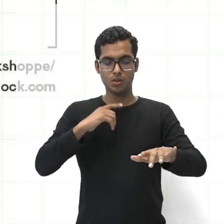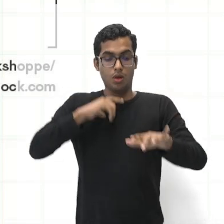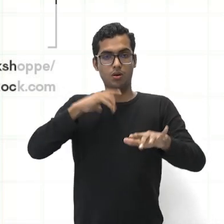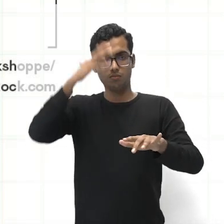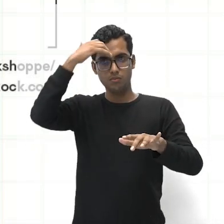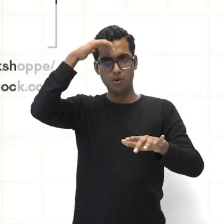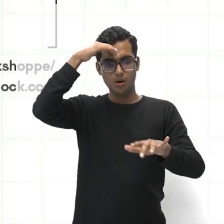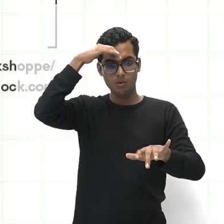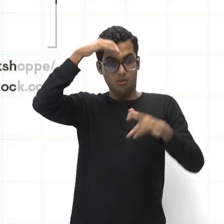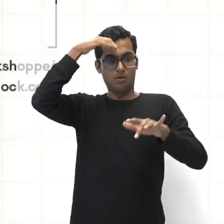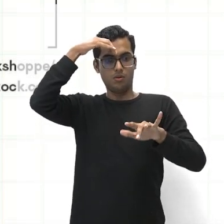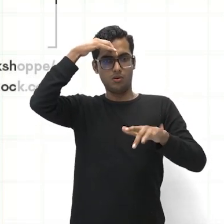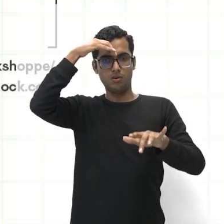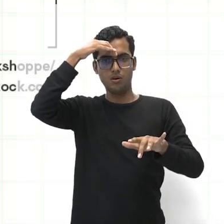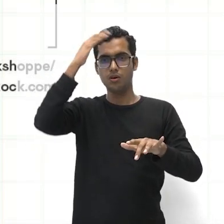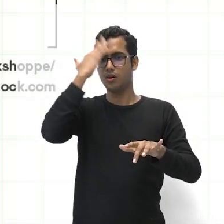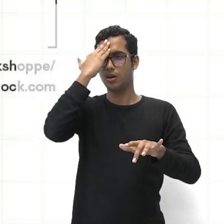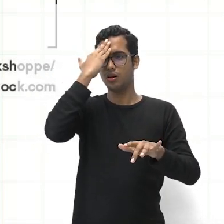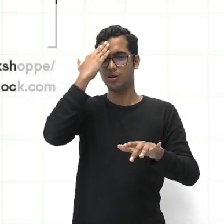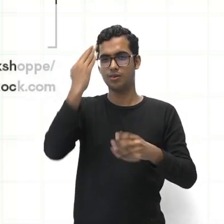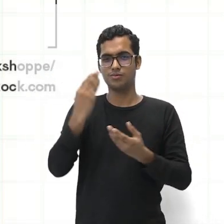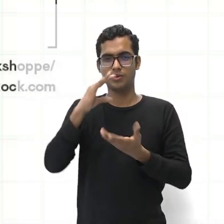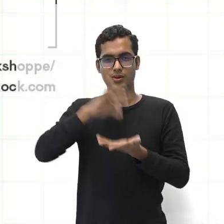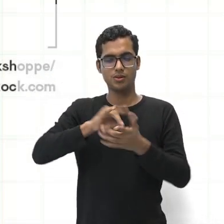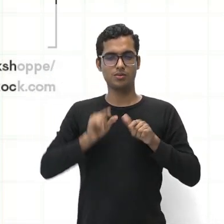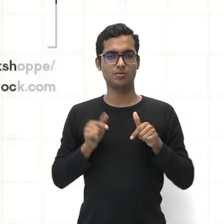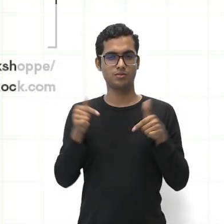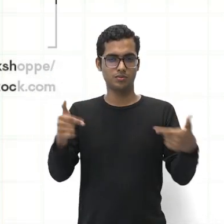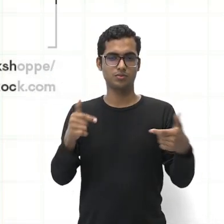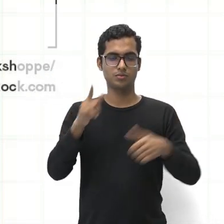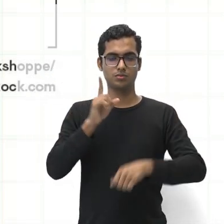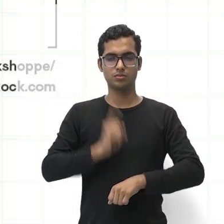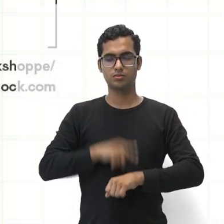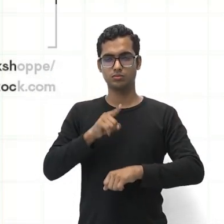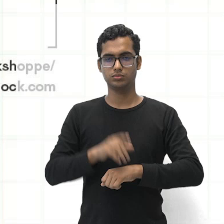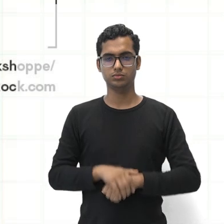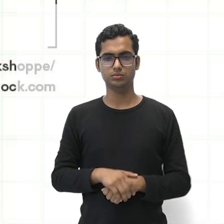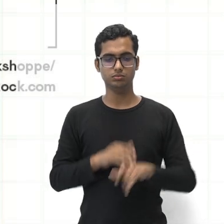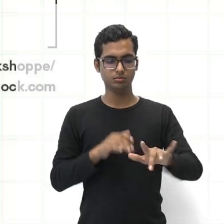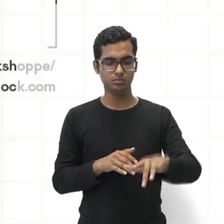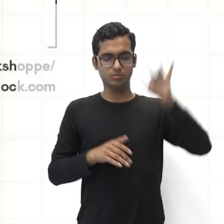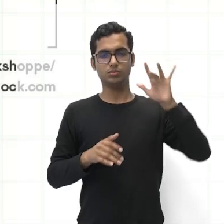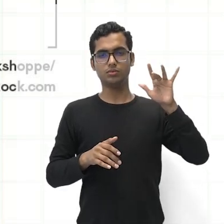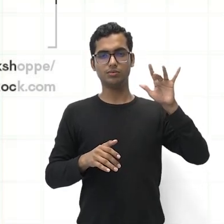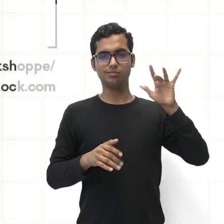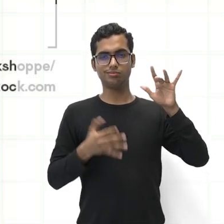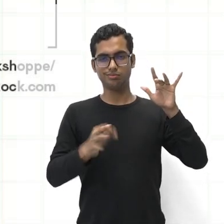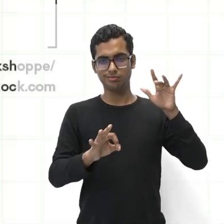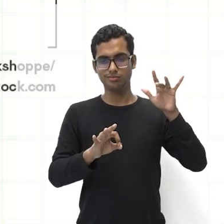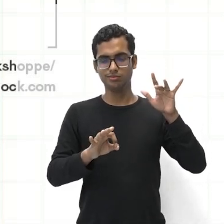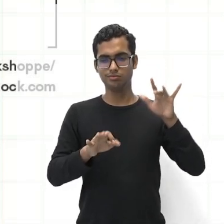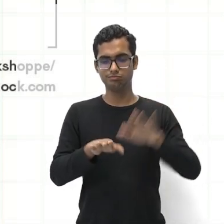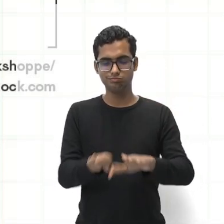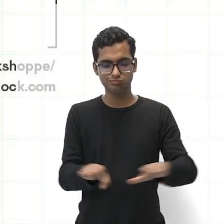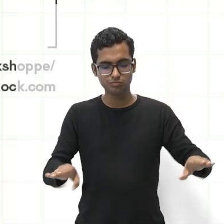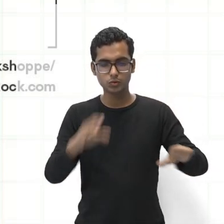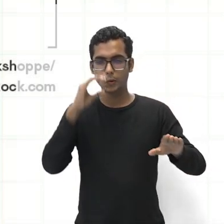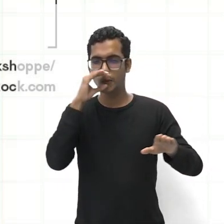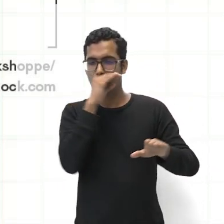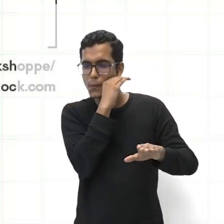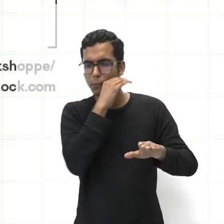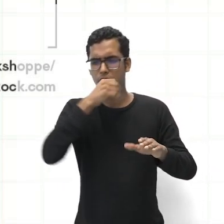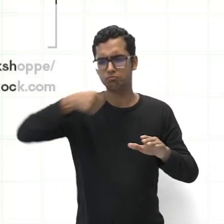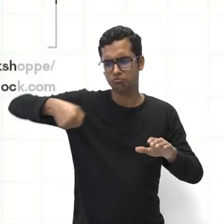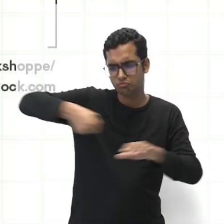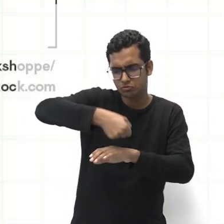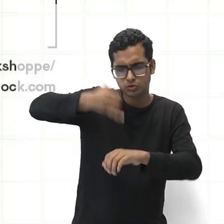o que tu vai ter como resposta reflexiva? Tu vai tirar a mão daquela chapa quente, daquele ferro